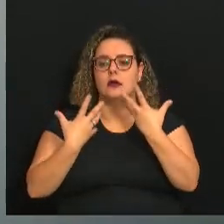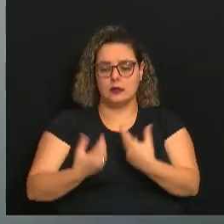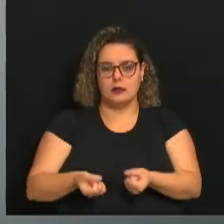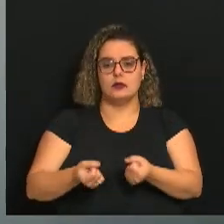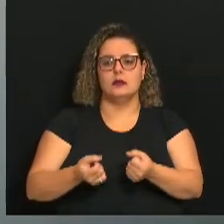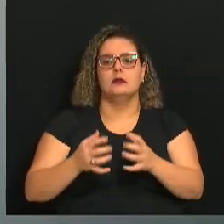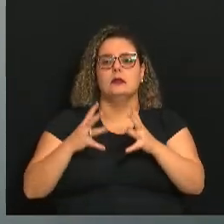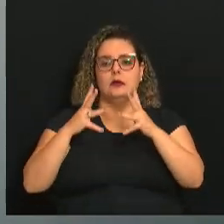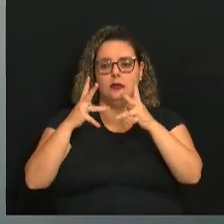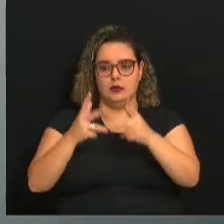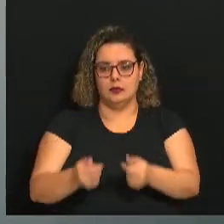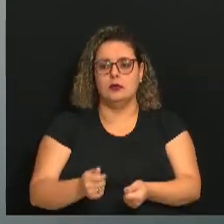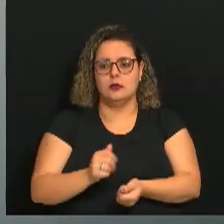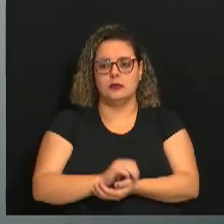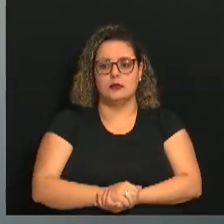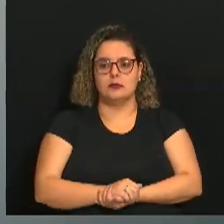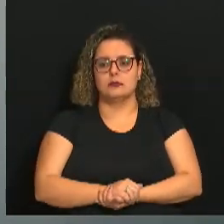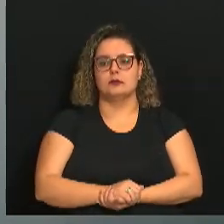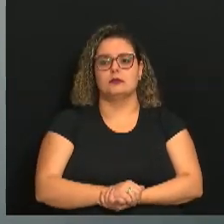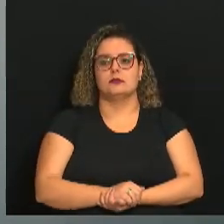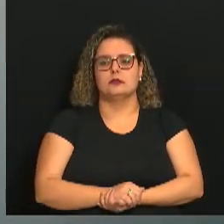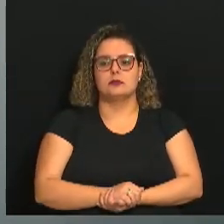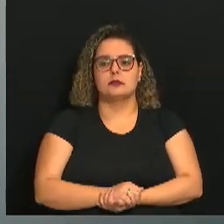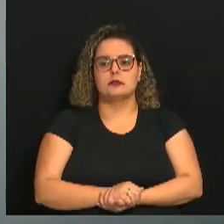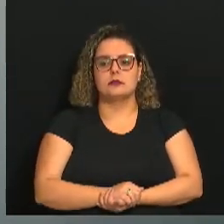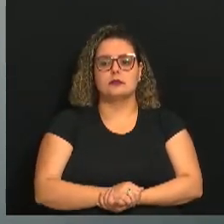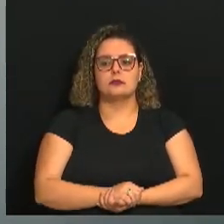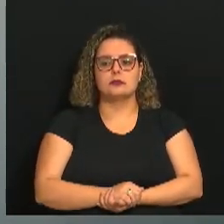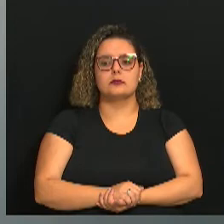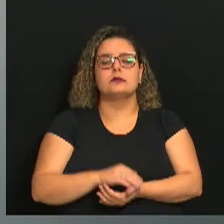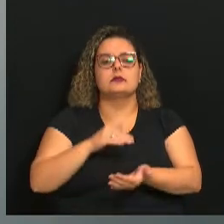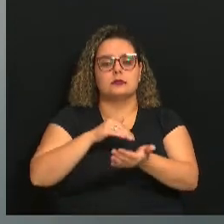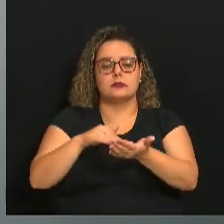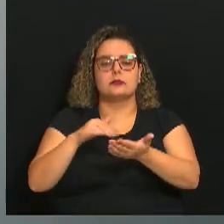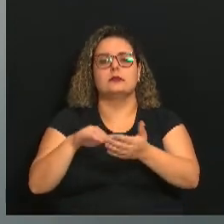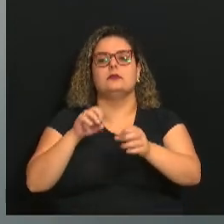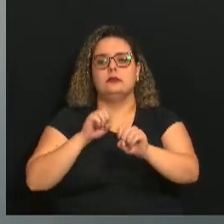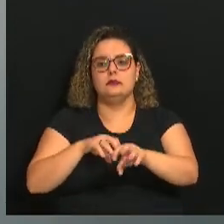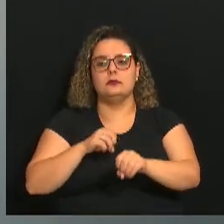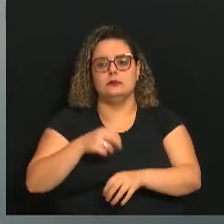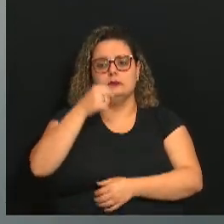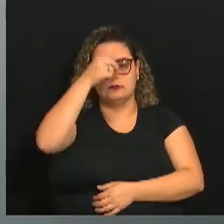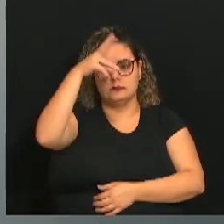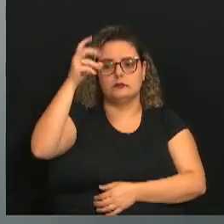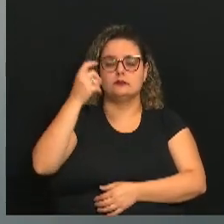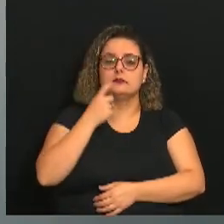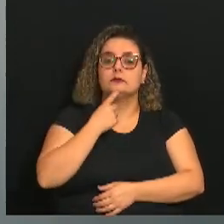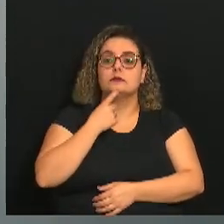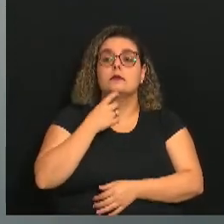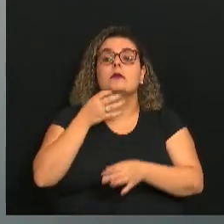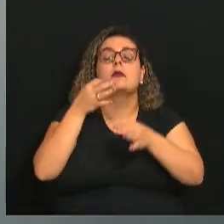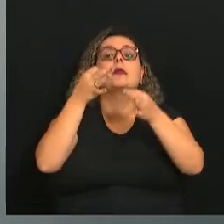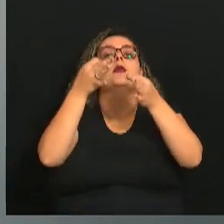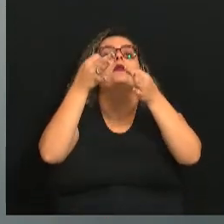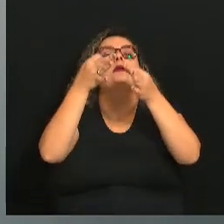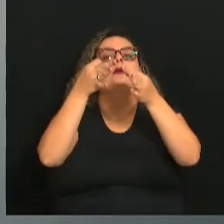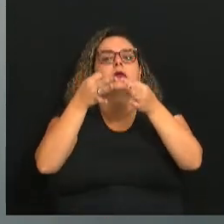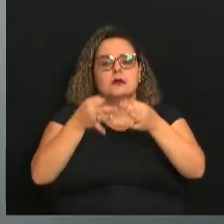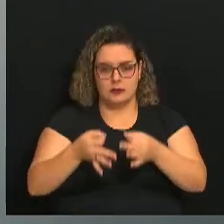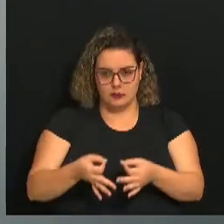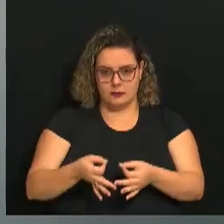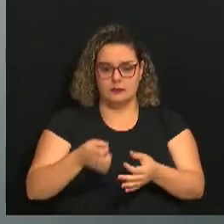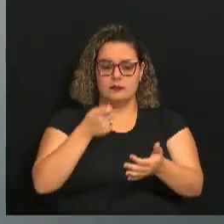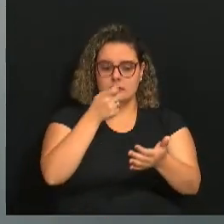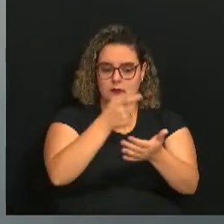empresas que prestam serviços para a Secretaria de Educação, para a Prefeitura Municipal de Campinas, estão com os seus repasses, os seus